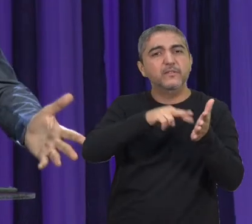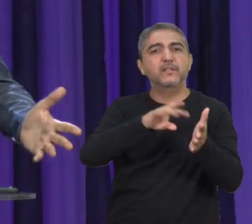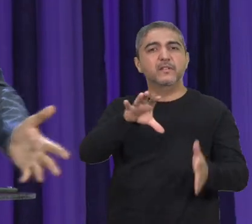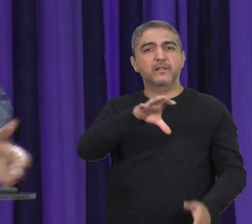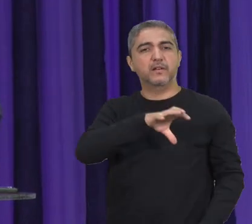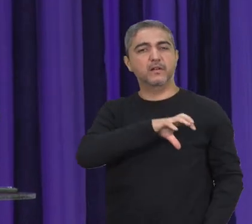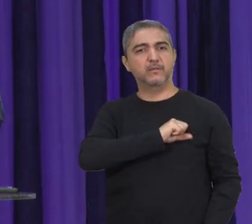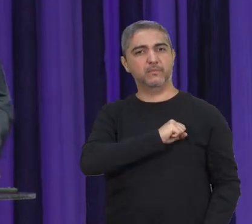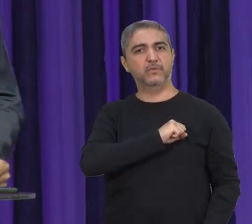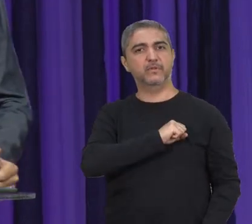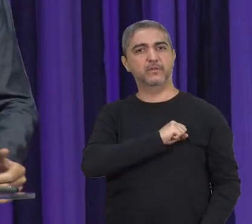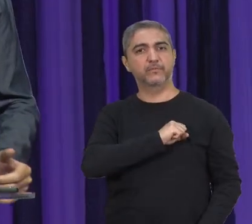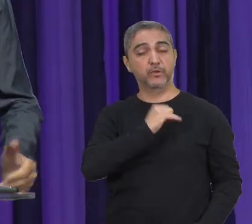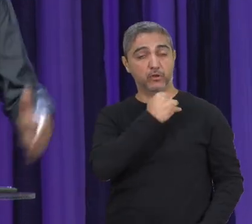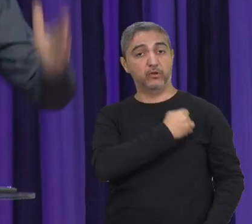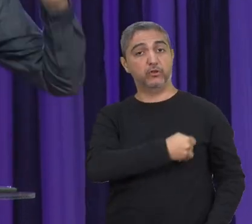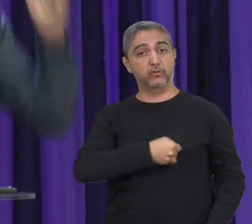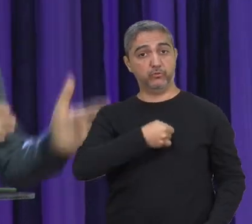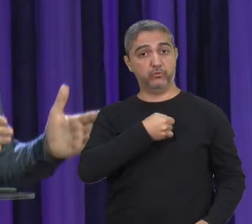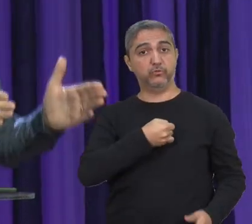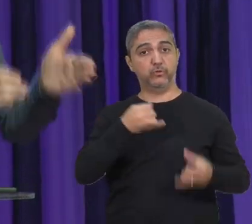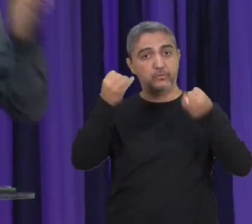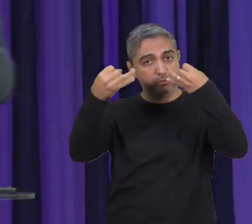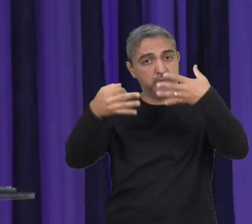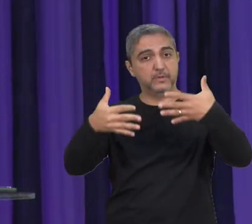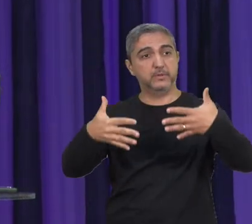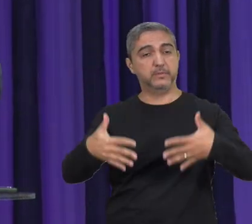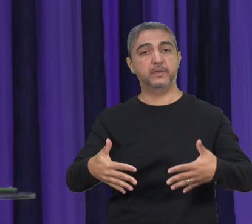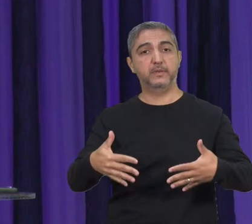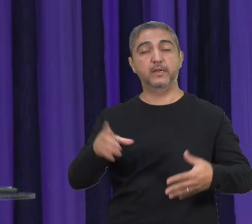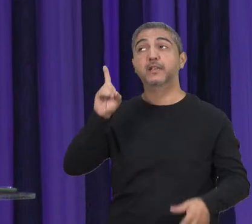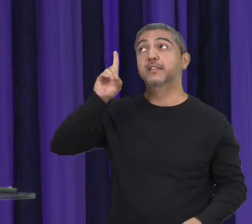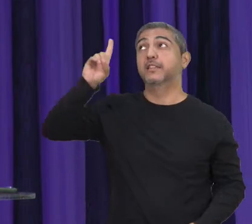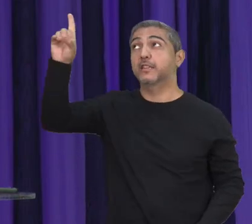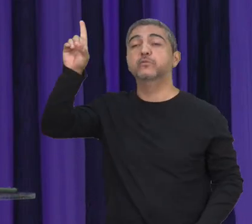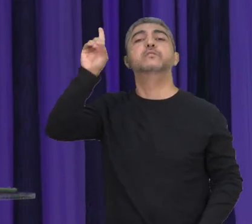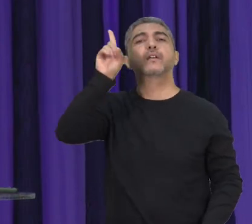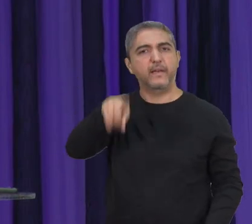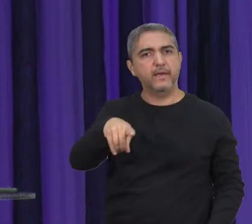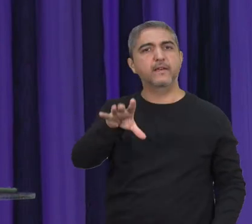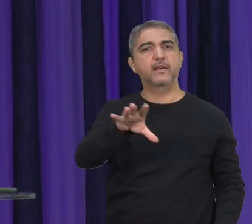João disse isso na sua primeira carta. Deus é amor.